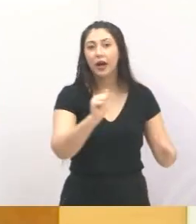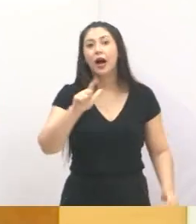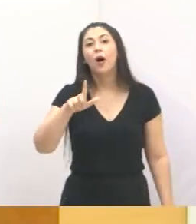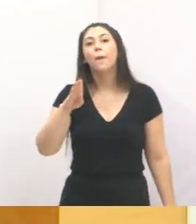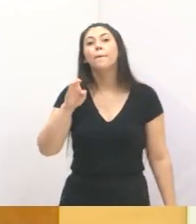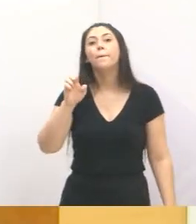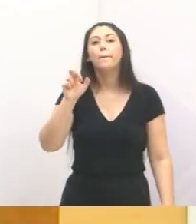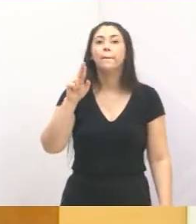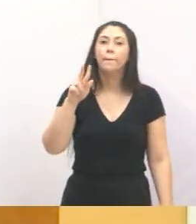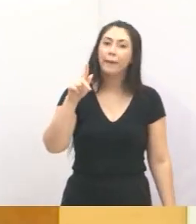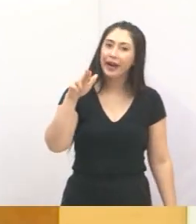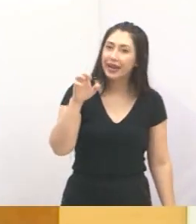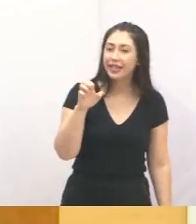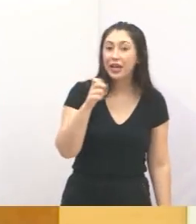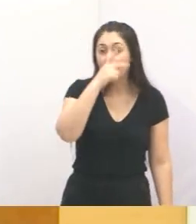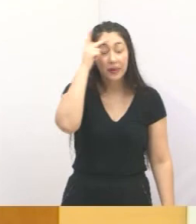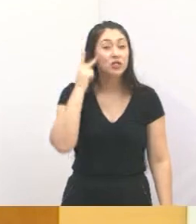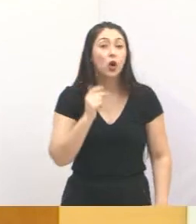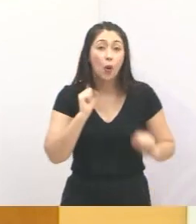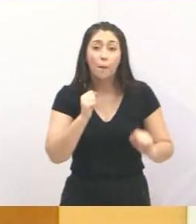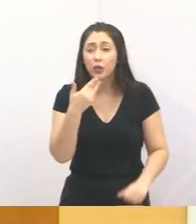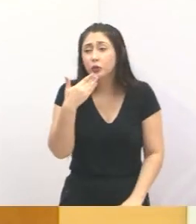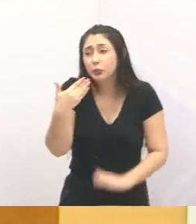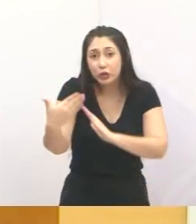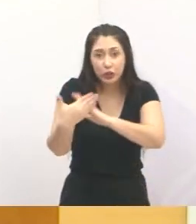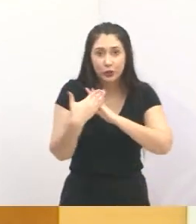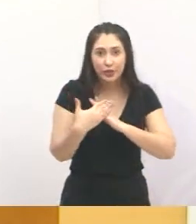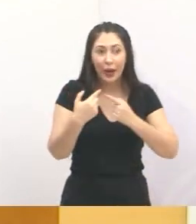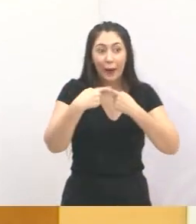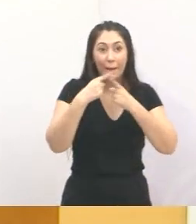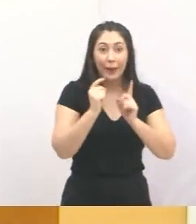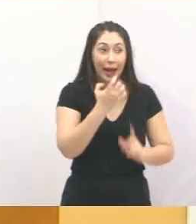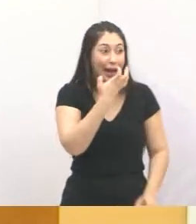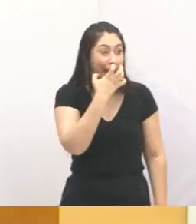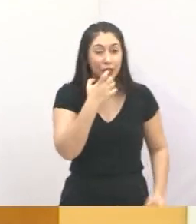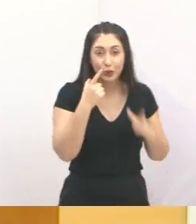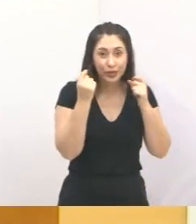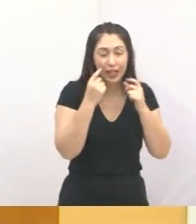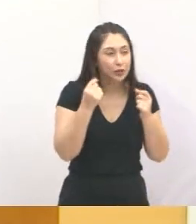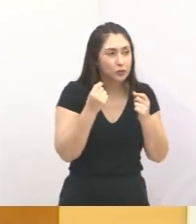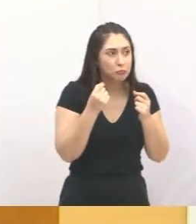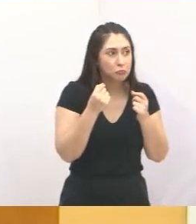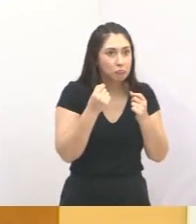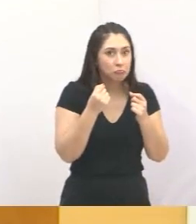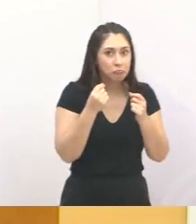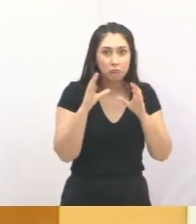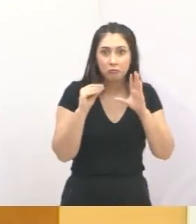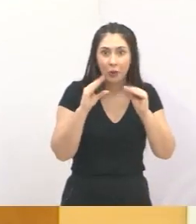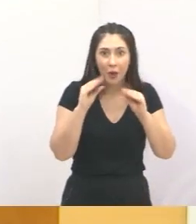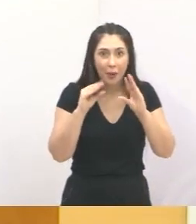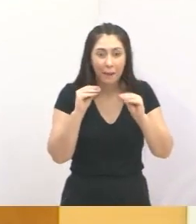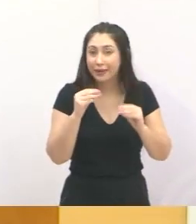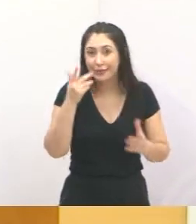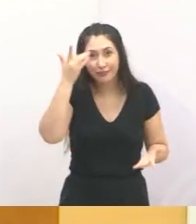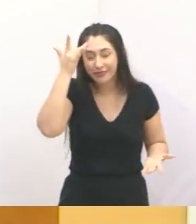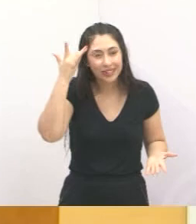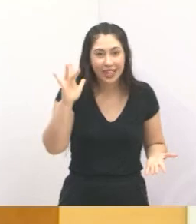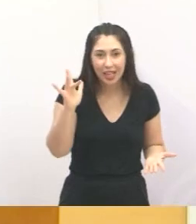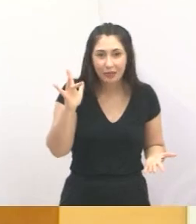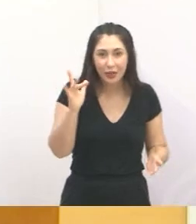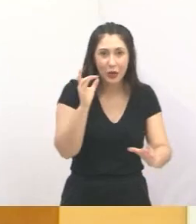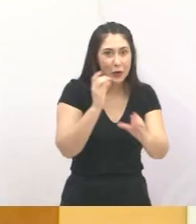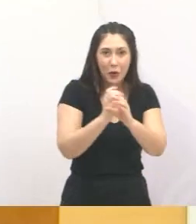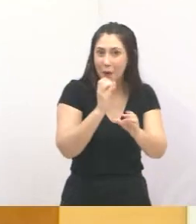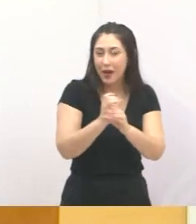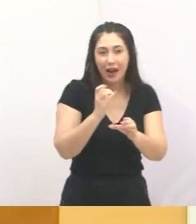pessoa pode pedir, o animal não pode pedir. Está aí a diferença. De quem que prefere ajudar os animais, como eu e outros,